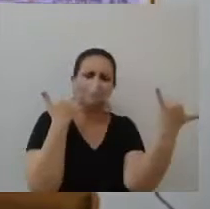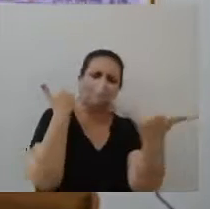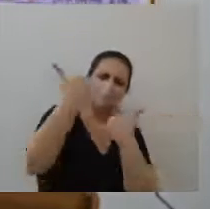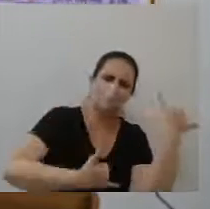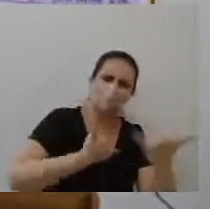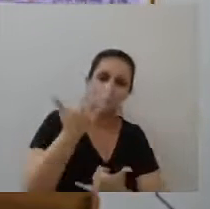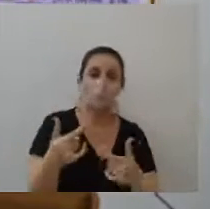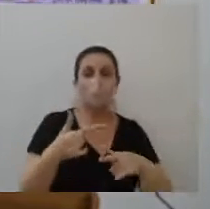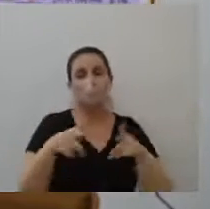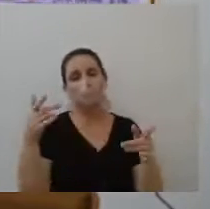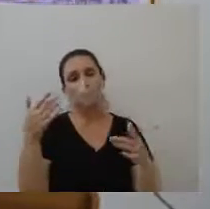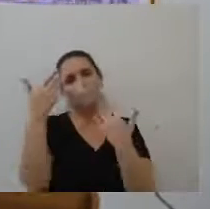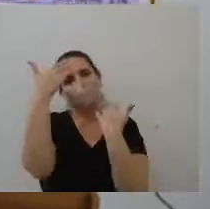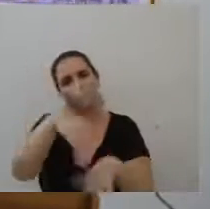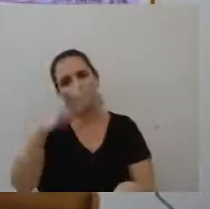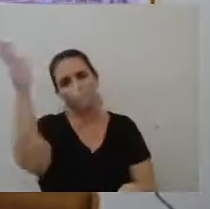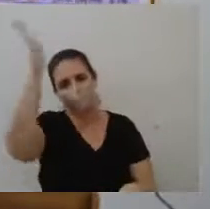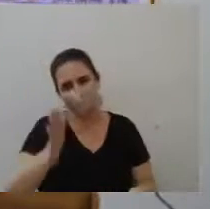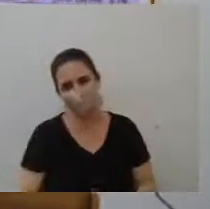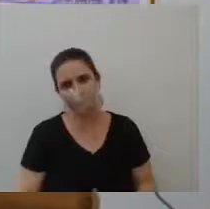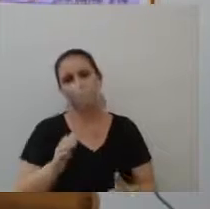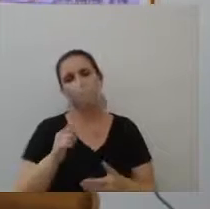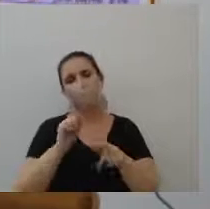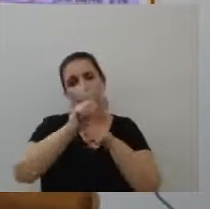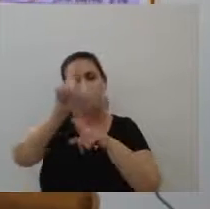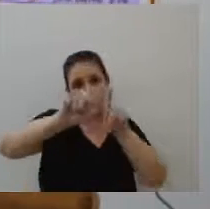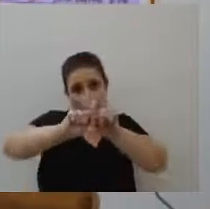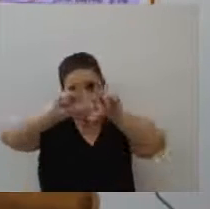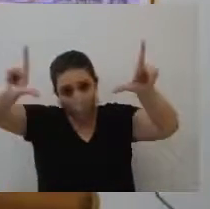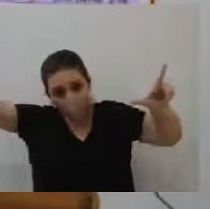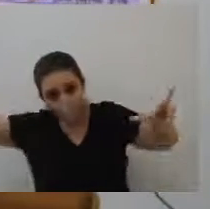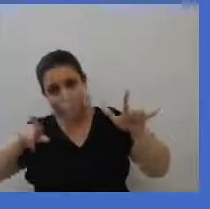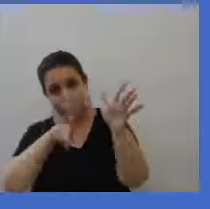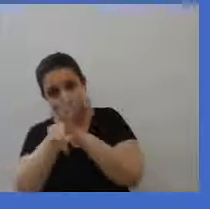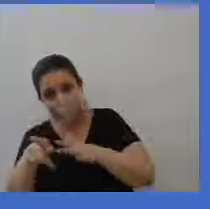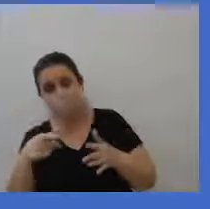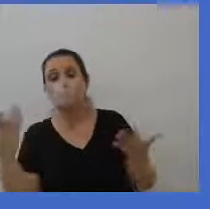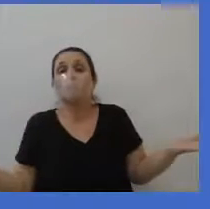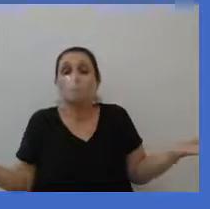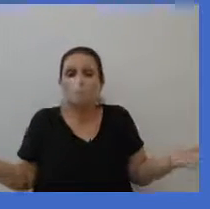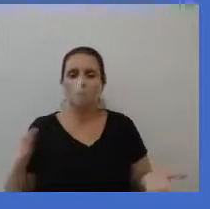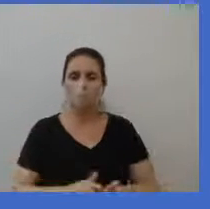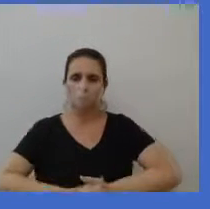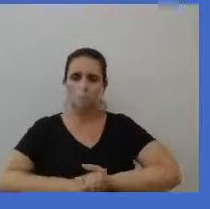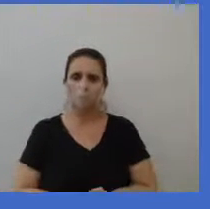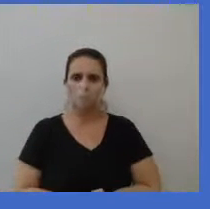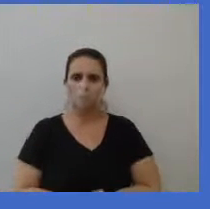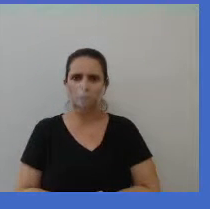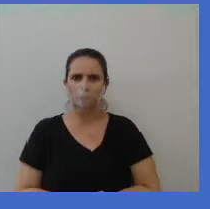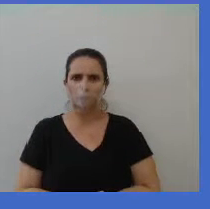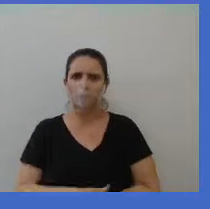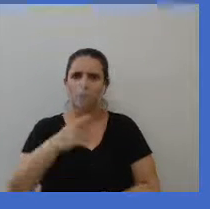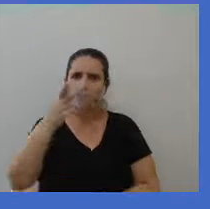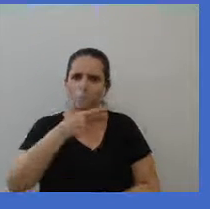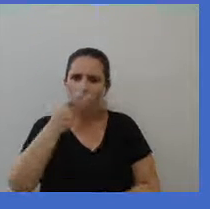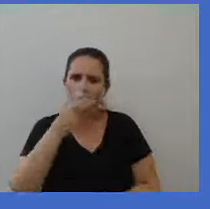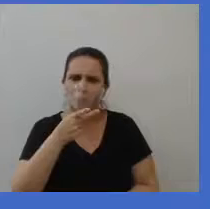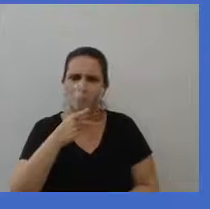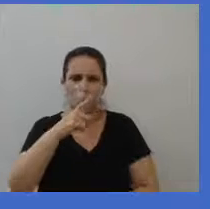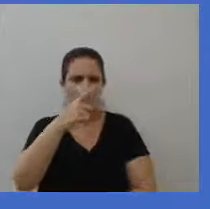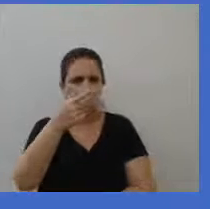que chega mais para você? Chega mais meme ou chega mais texto científico? Eu acho que muitos de